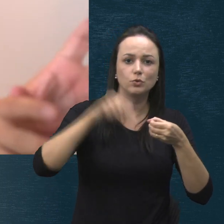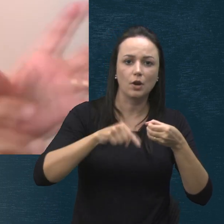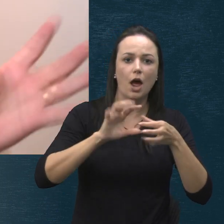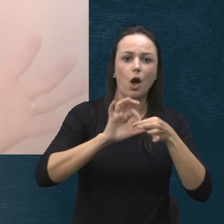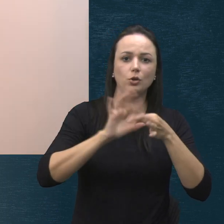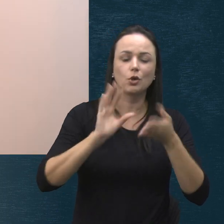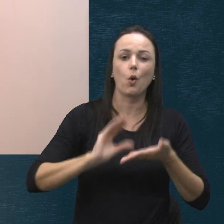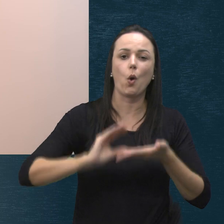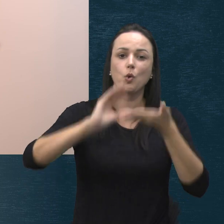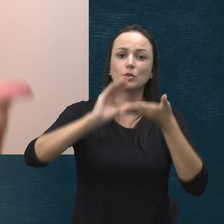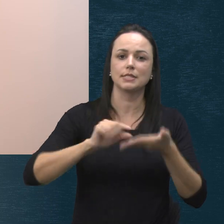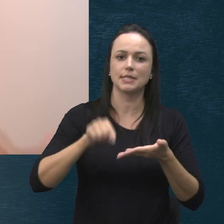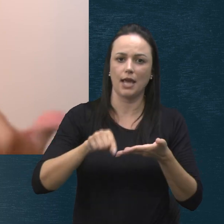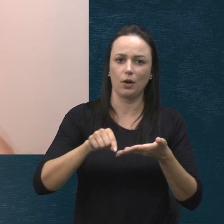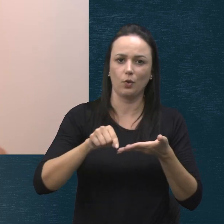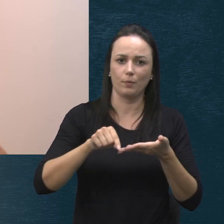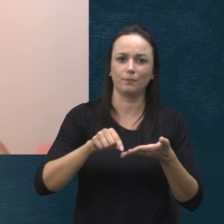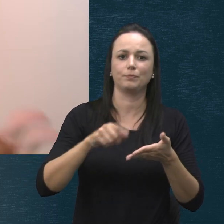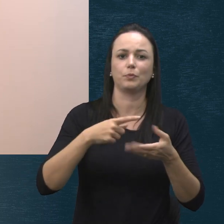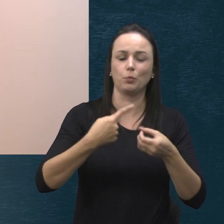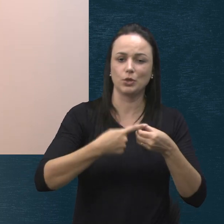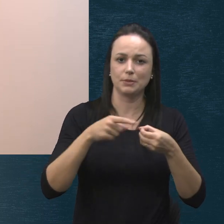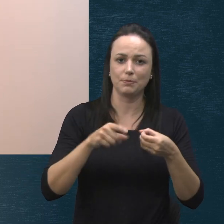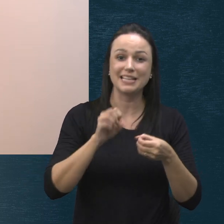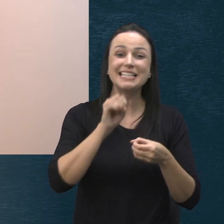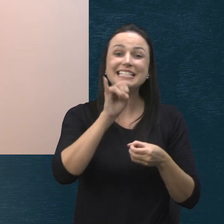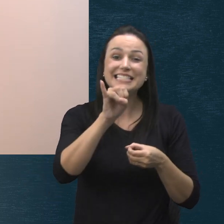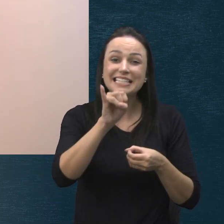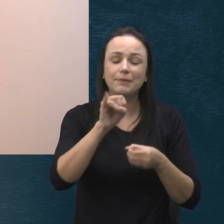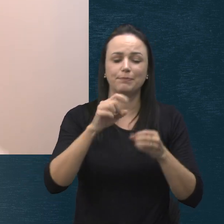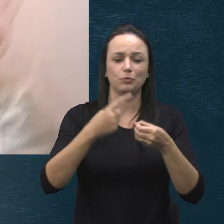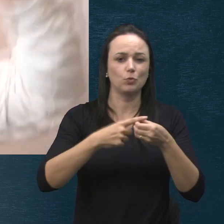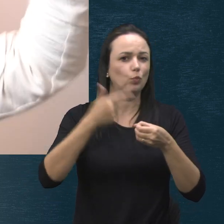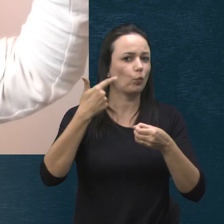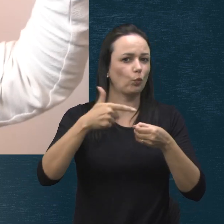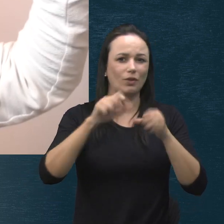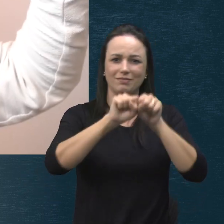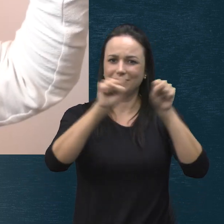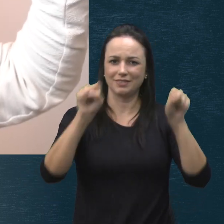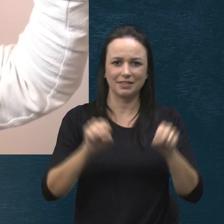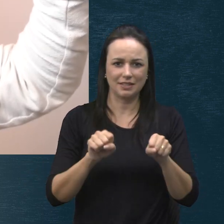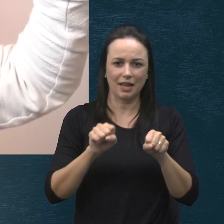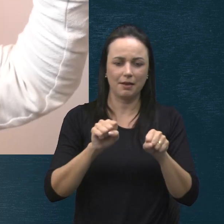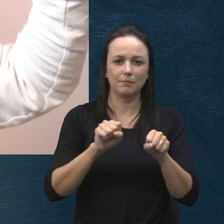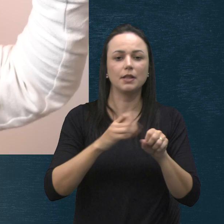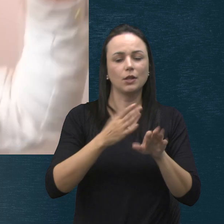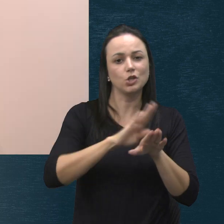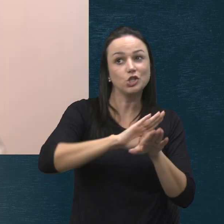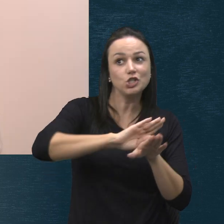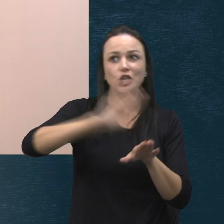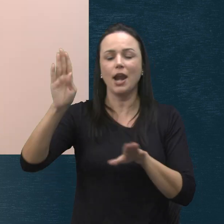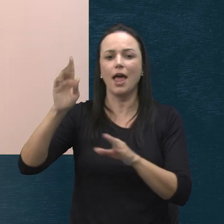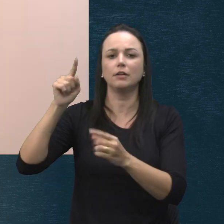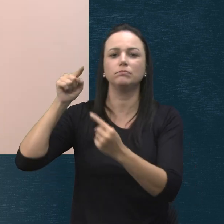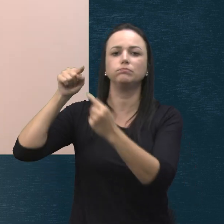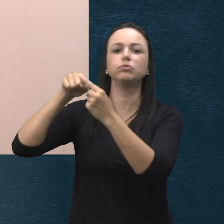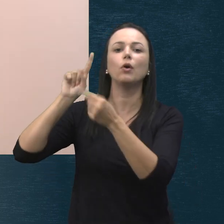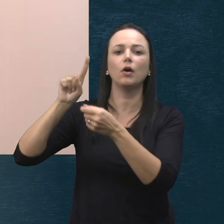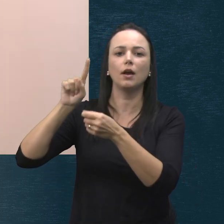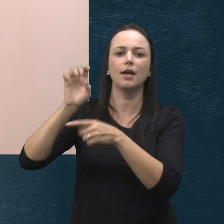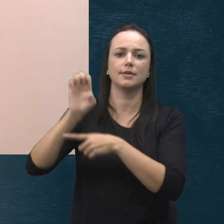Municipal de Educação. Se o município não tiver sistema, então ele automaticamente está vinculado ao sistema estadual, tá? E o